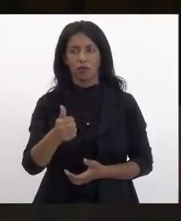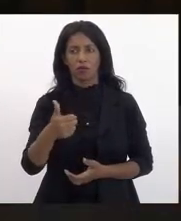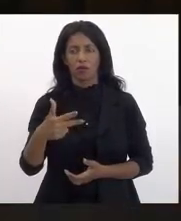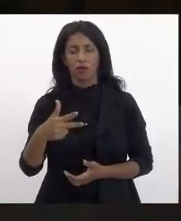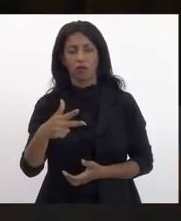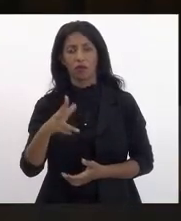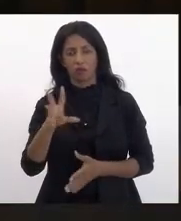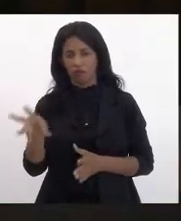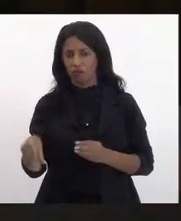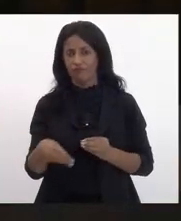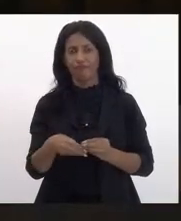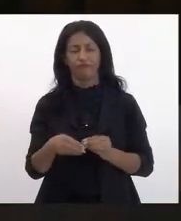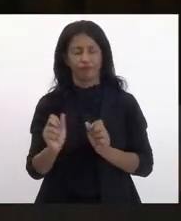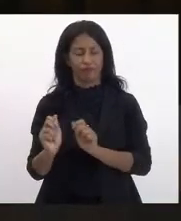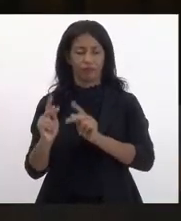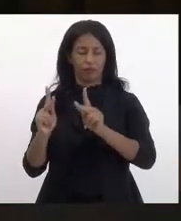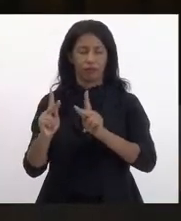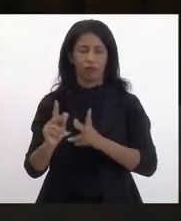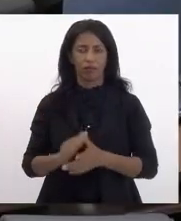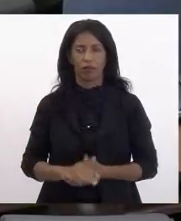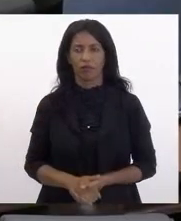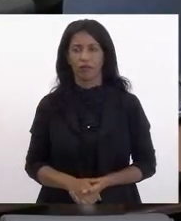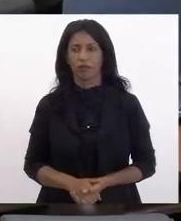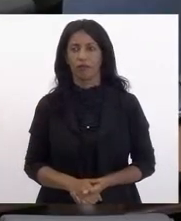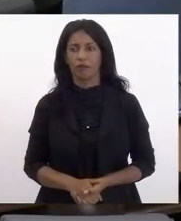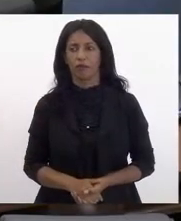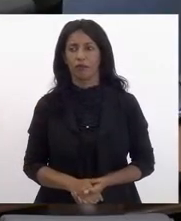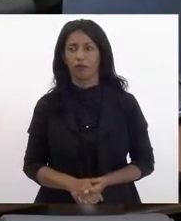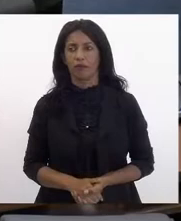está consignado. Ah, então, ok. Obrigada.